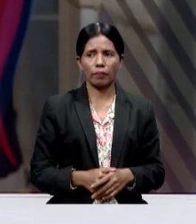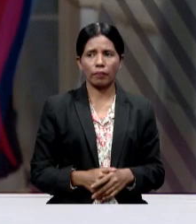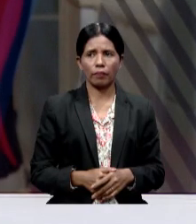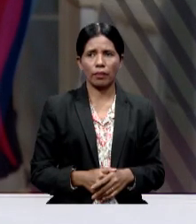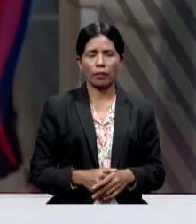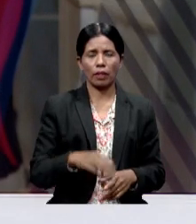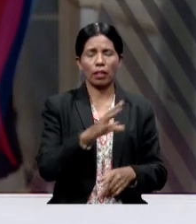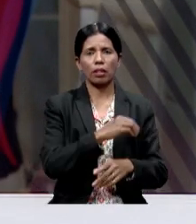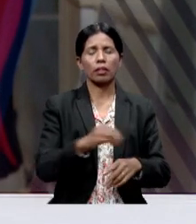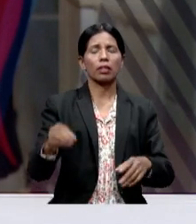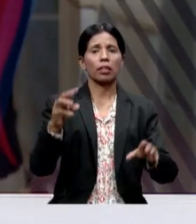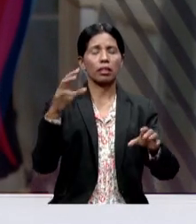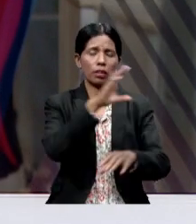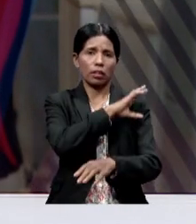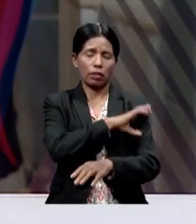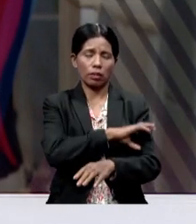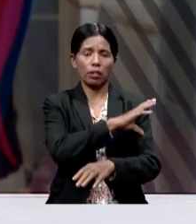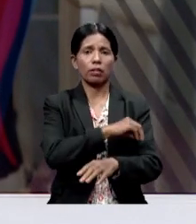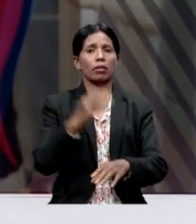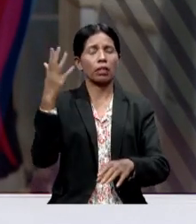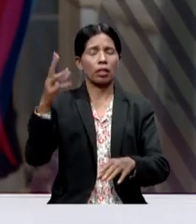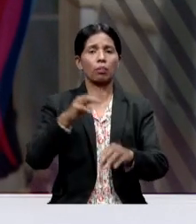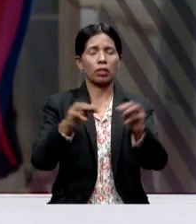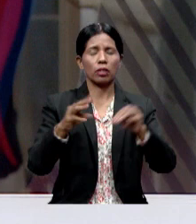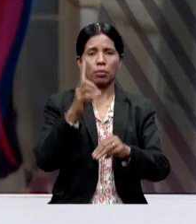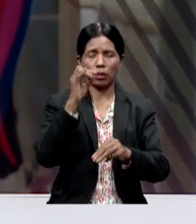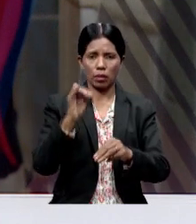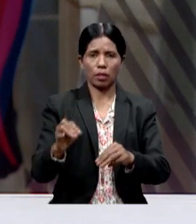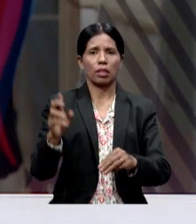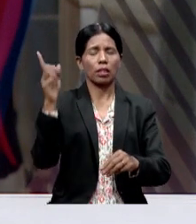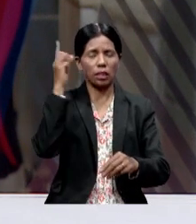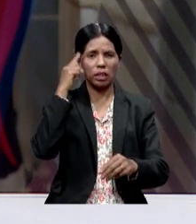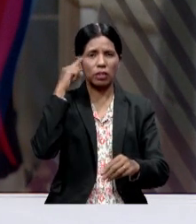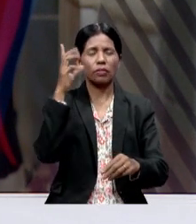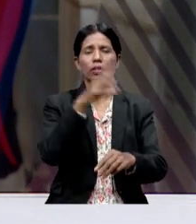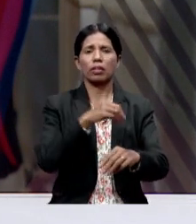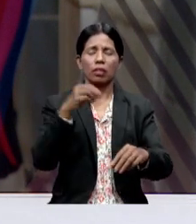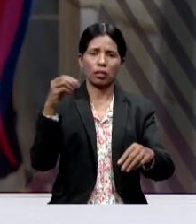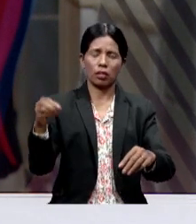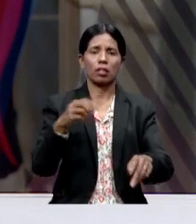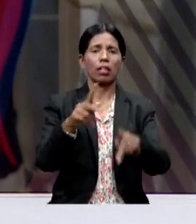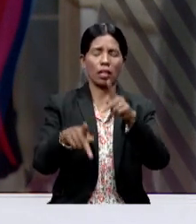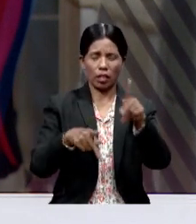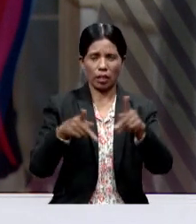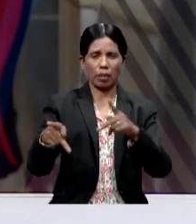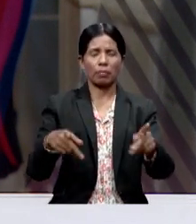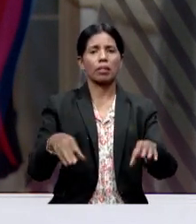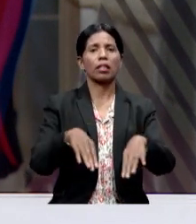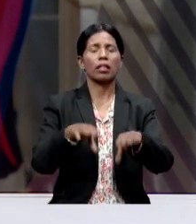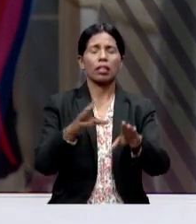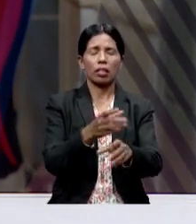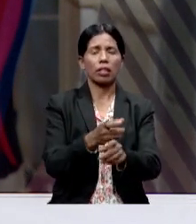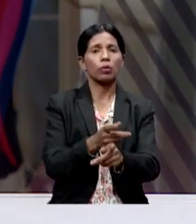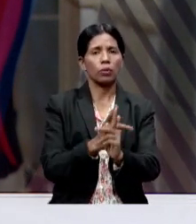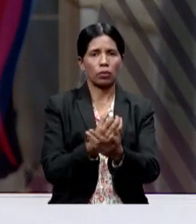Guardas está município de Ilhéus destaca em mercado TBC, desconfia a cobrança ilegal para vendedor cira.